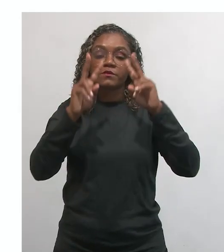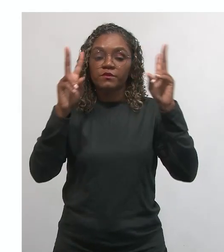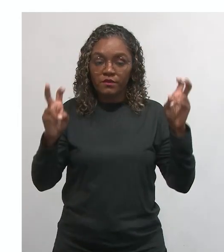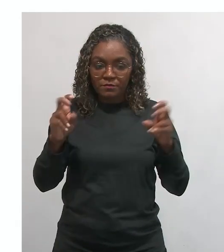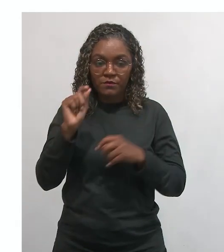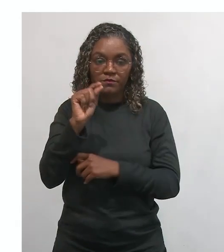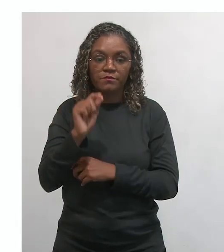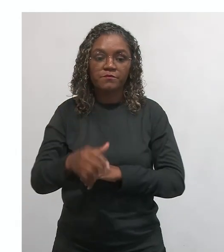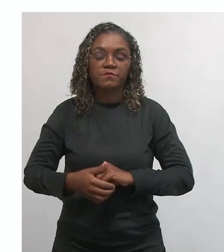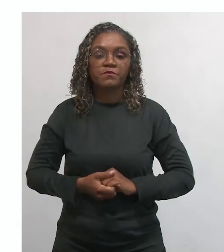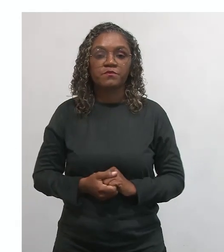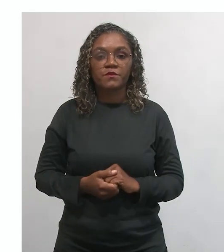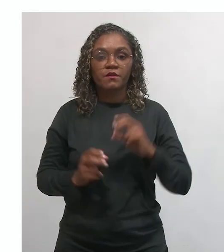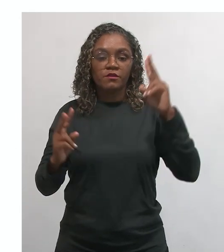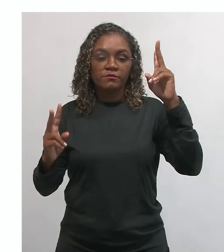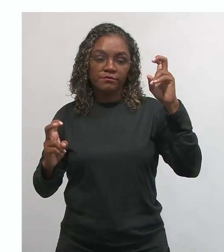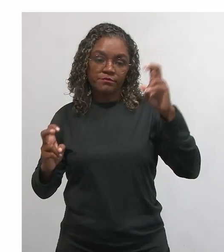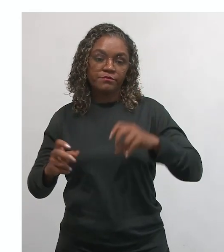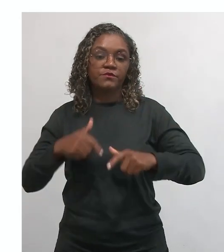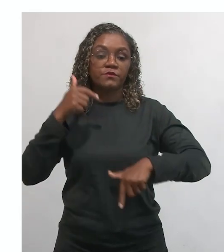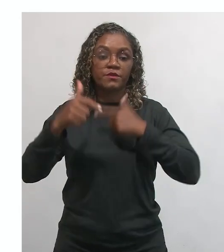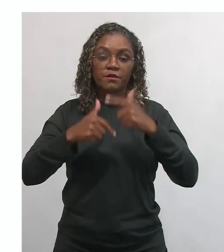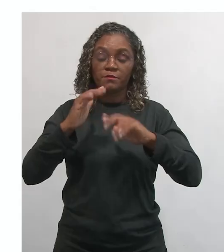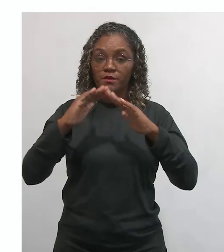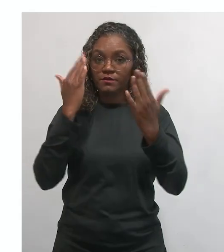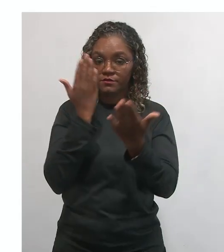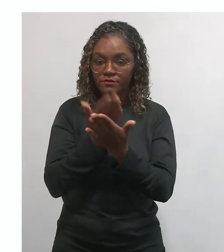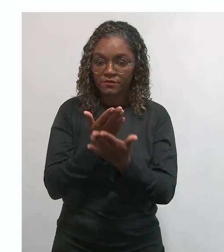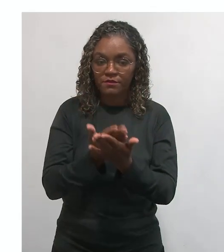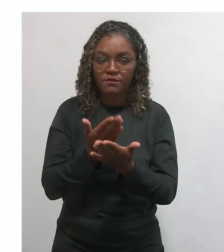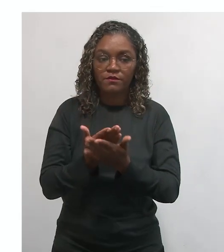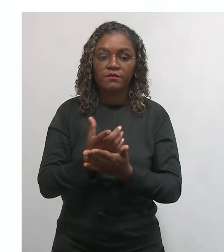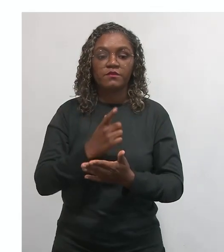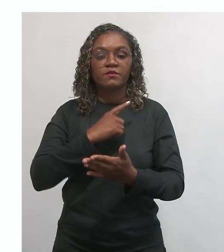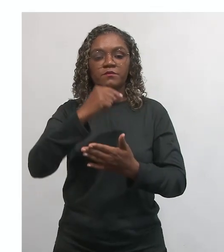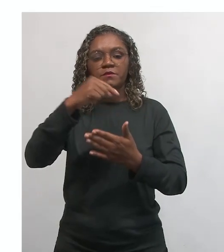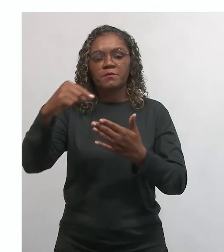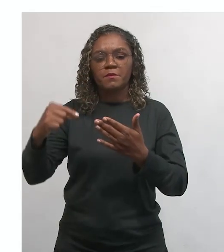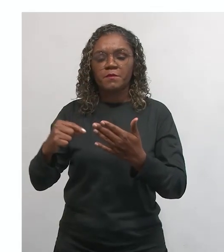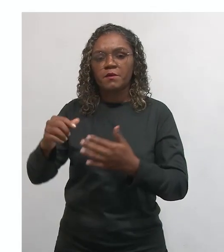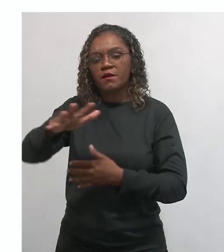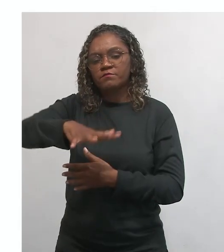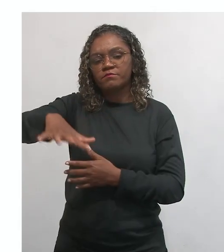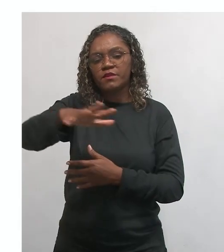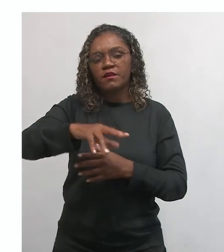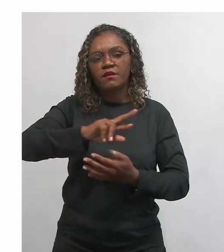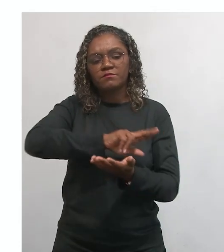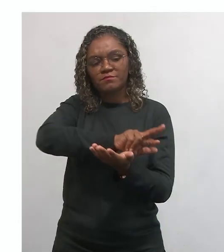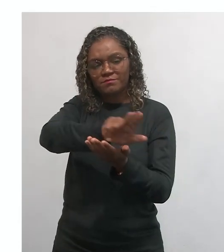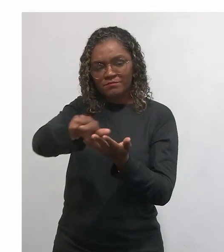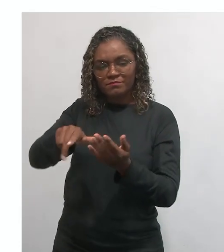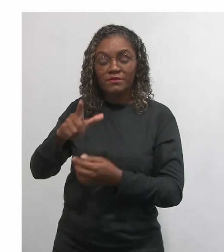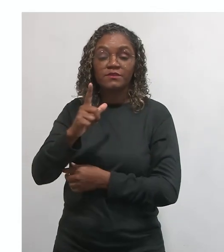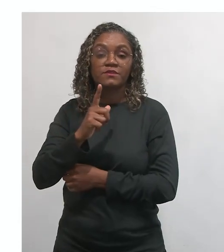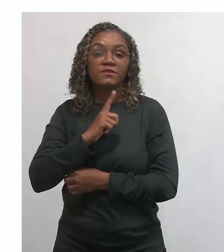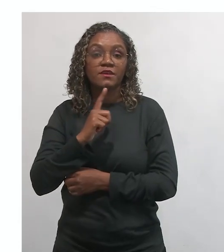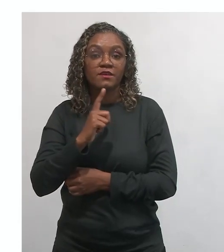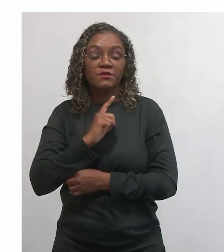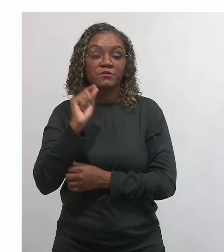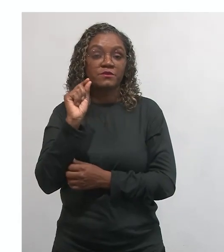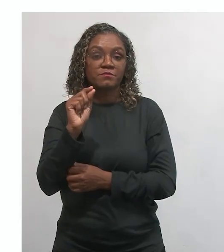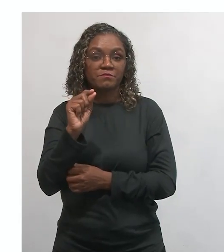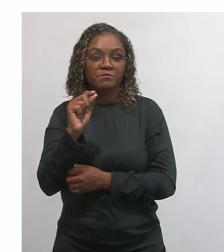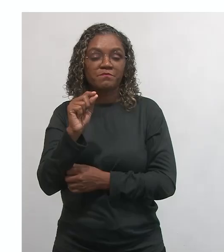do gestor escolar nas redes brasileiras é efetivado em diversas áreas, dentre as quais estão a